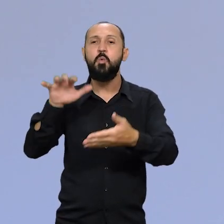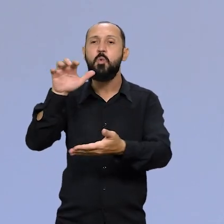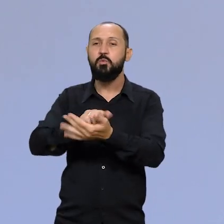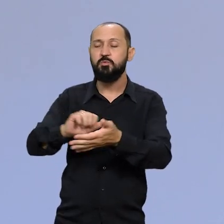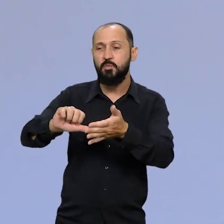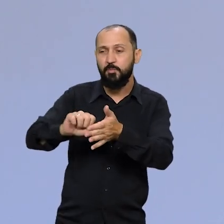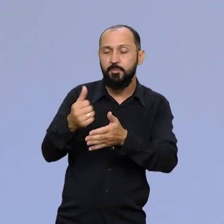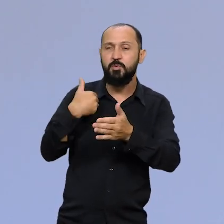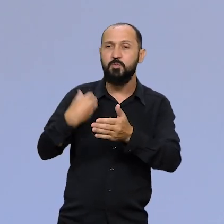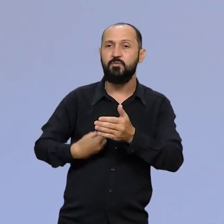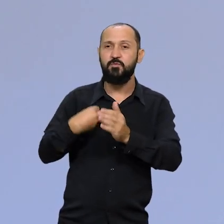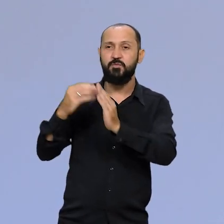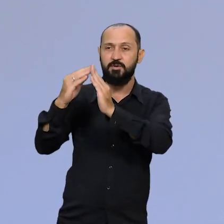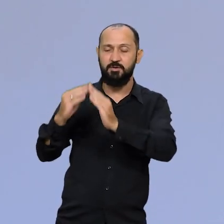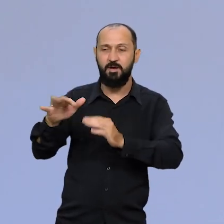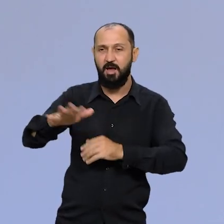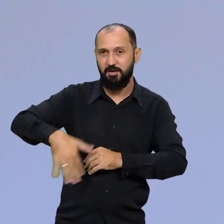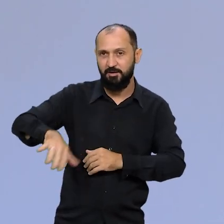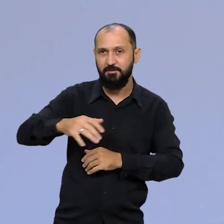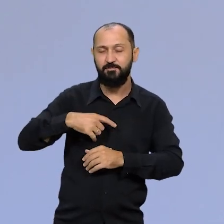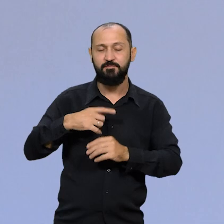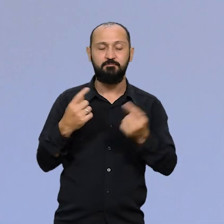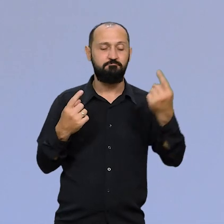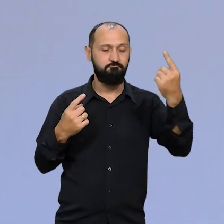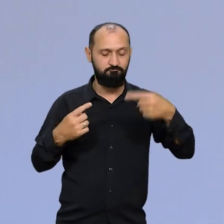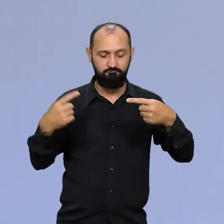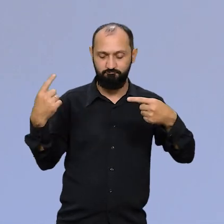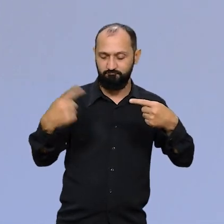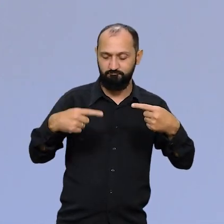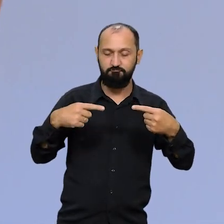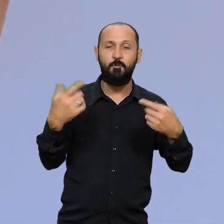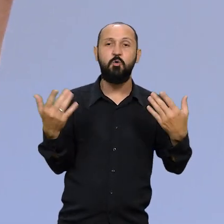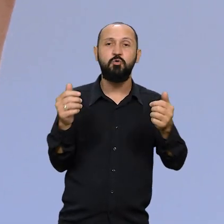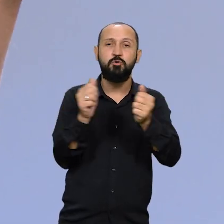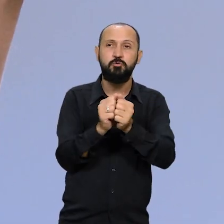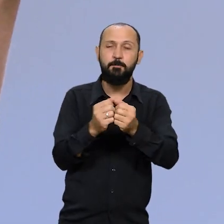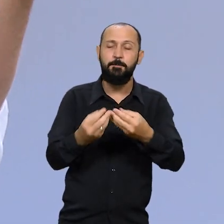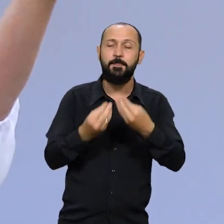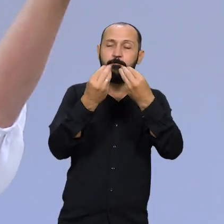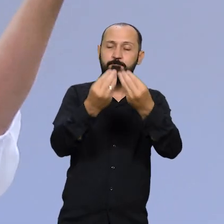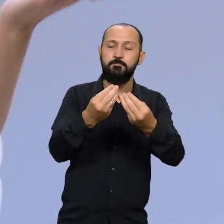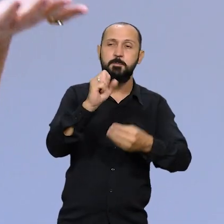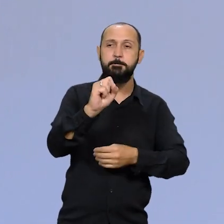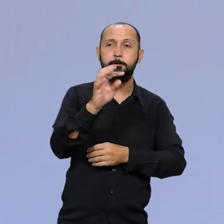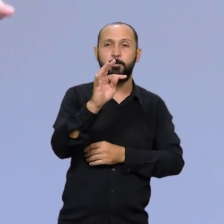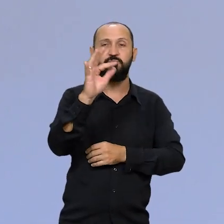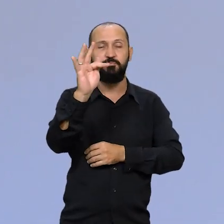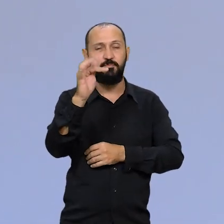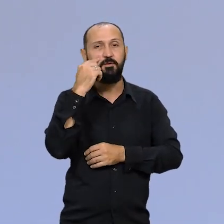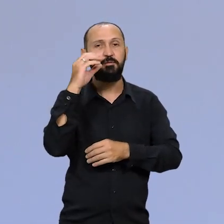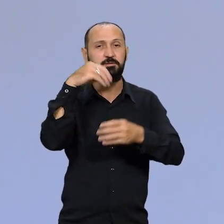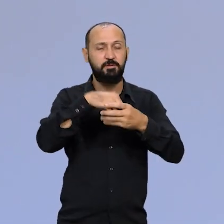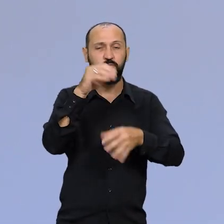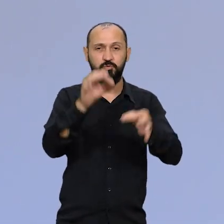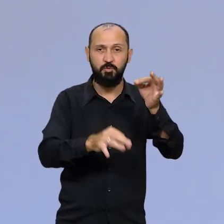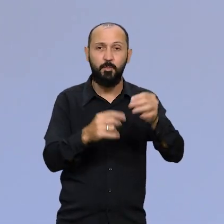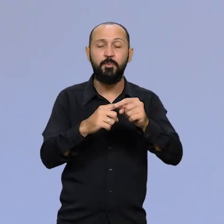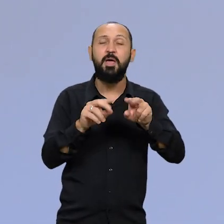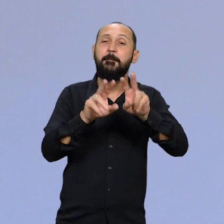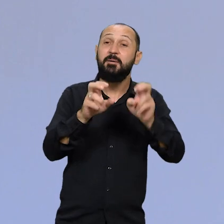outro lado nós temos o indigenato. O indigenato, ao contrário do marco temporal, que estabelece o marco,